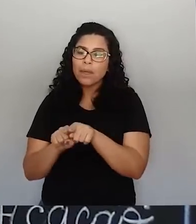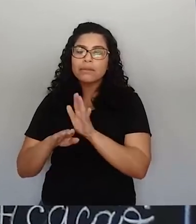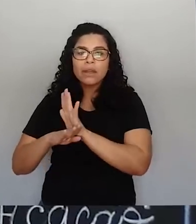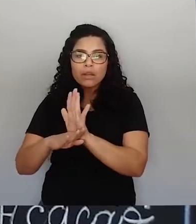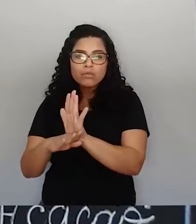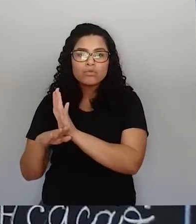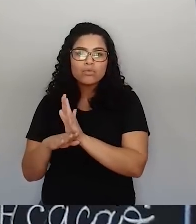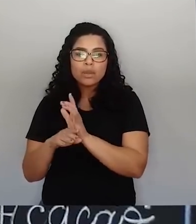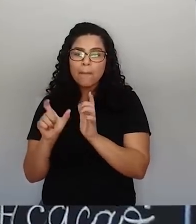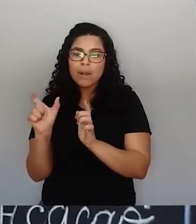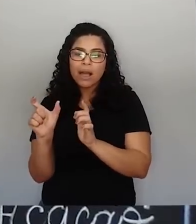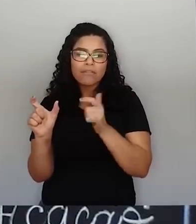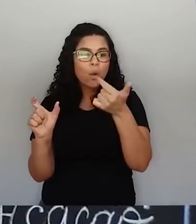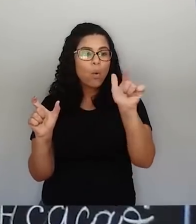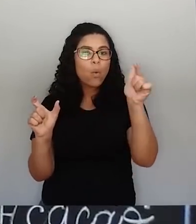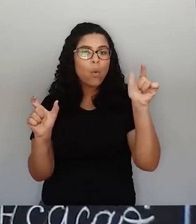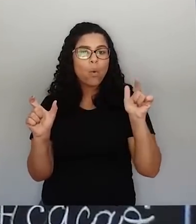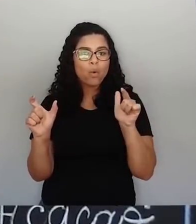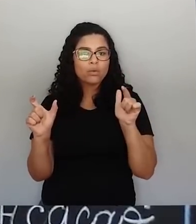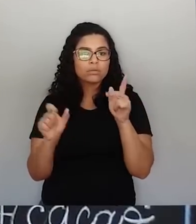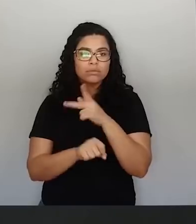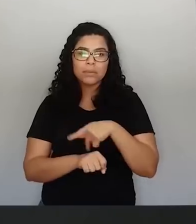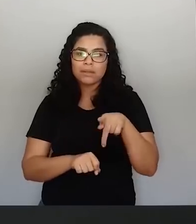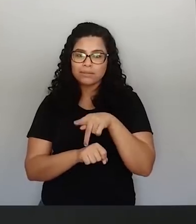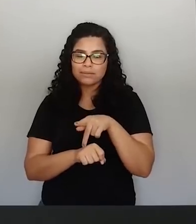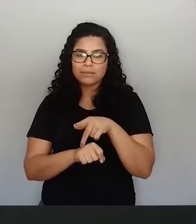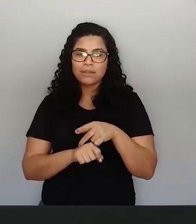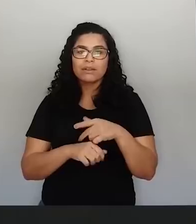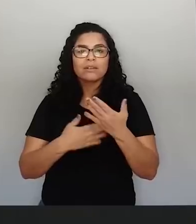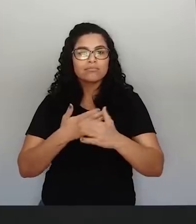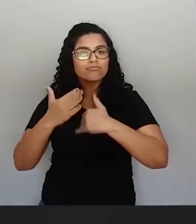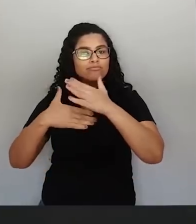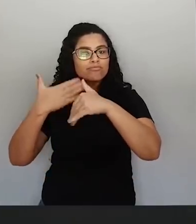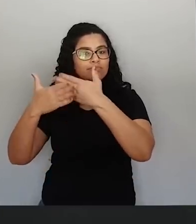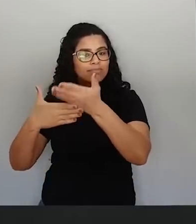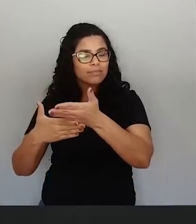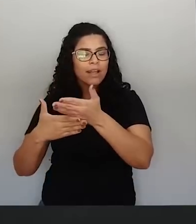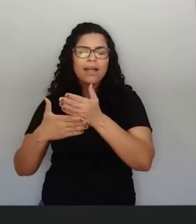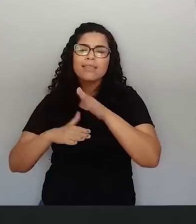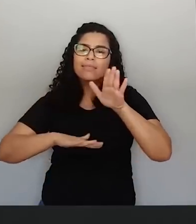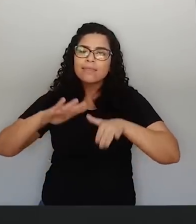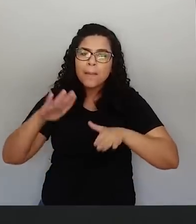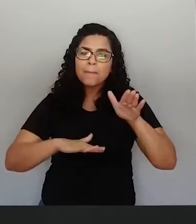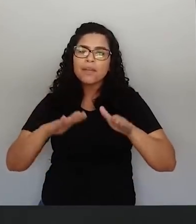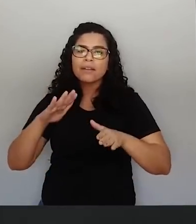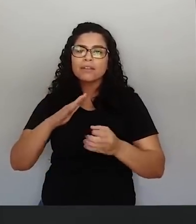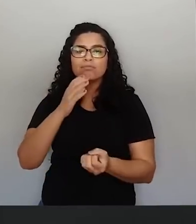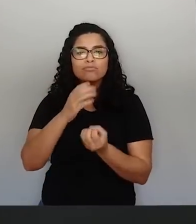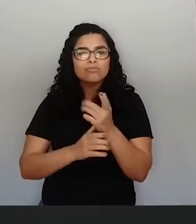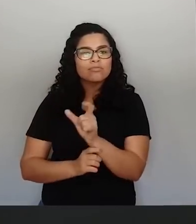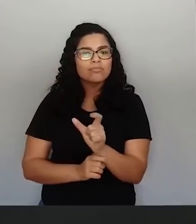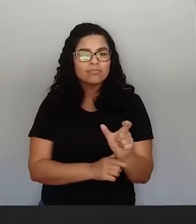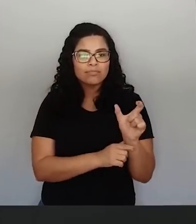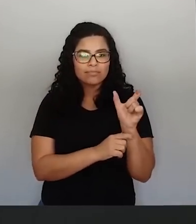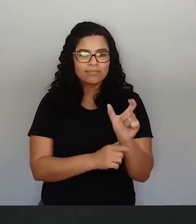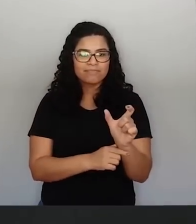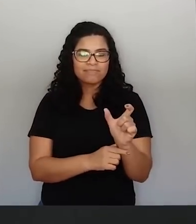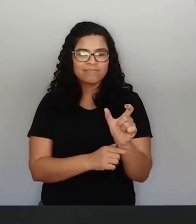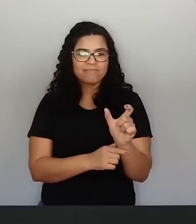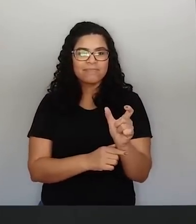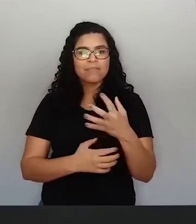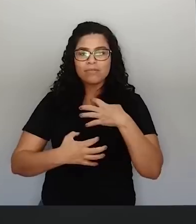palavra para fazer esse processo de redução. Perceba, eu tenho aqui a abreviatura da palavra Vossa Excelência,